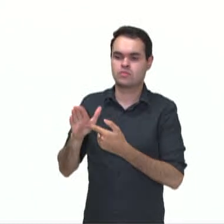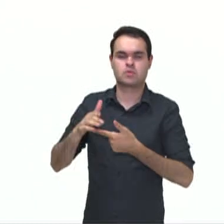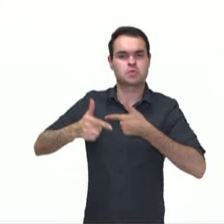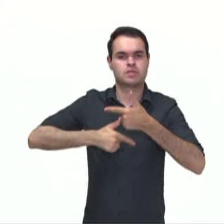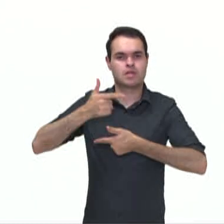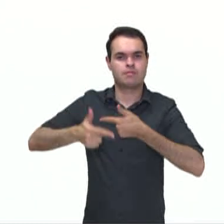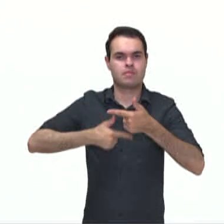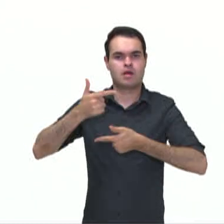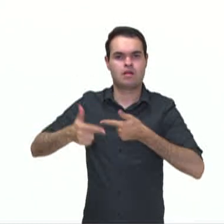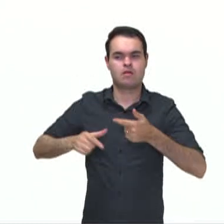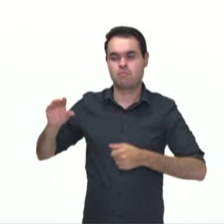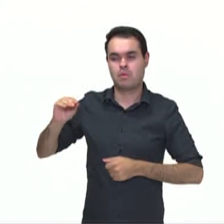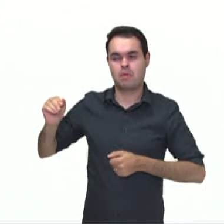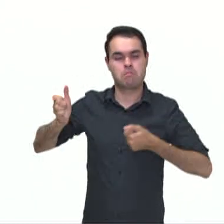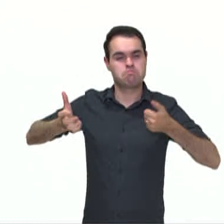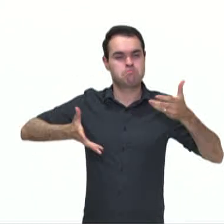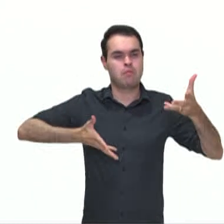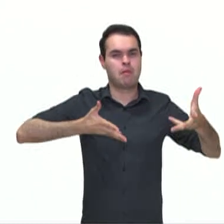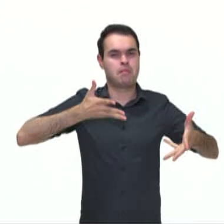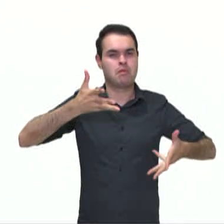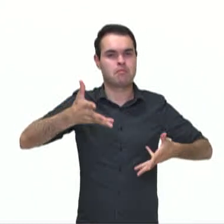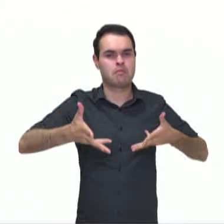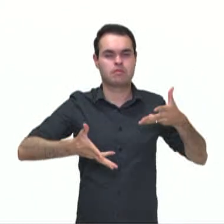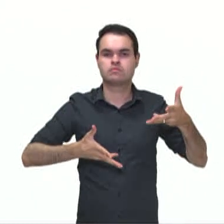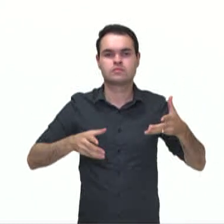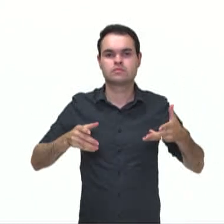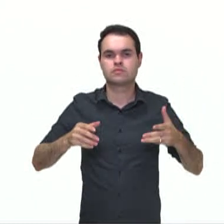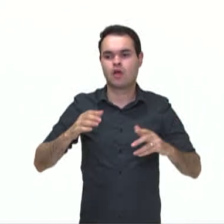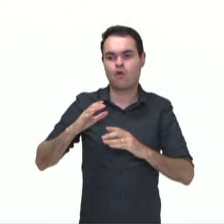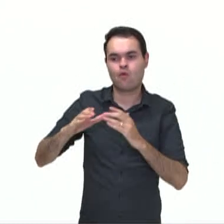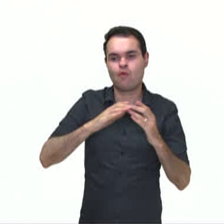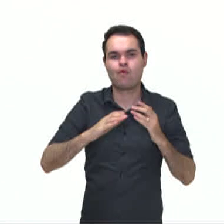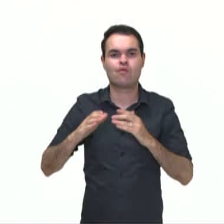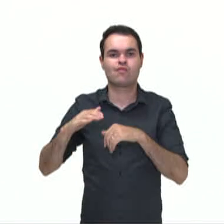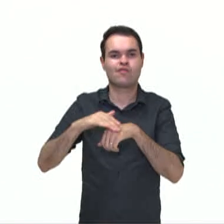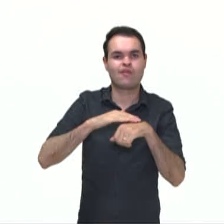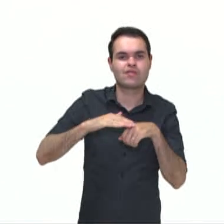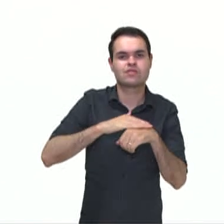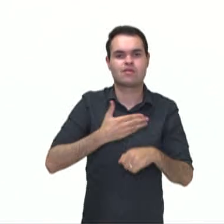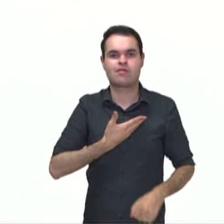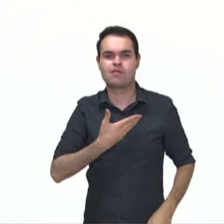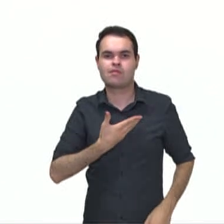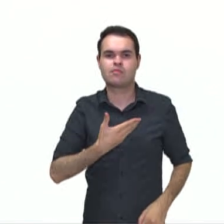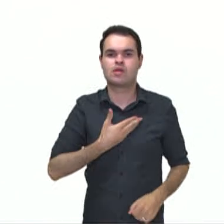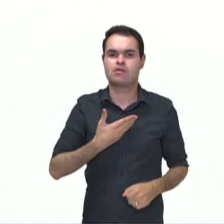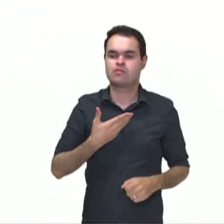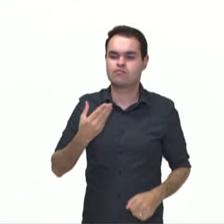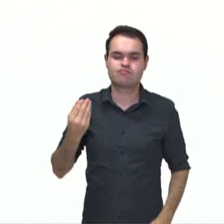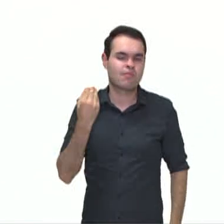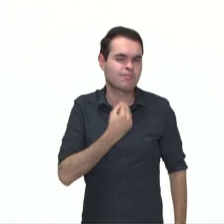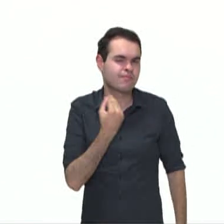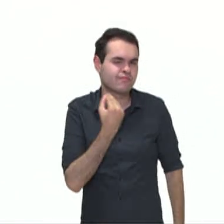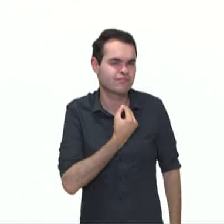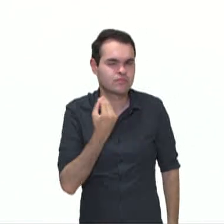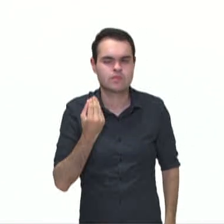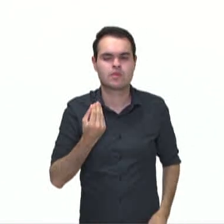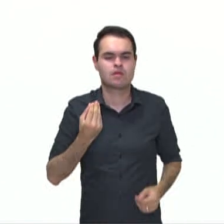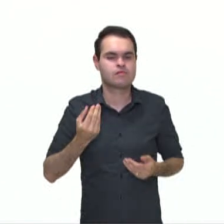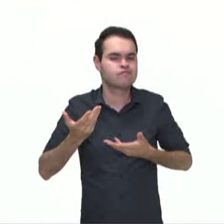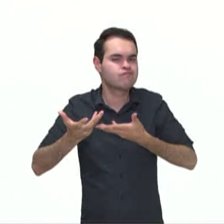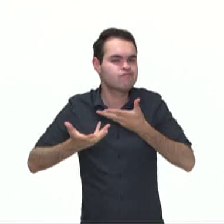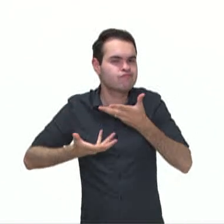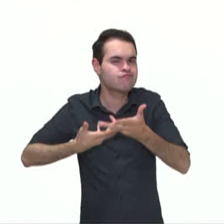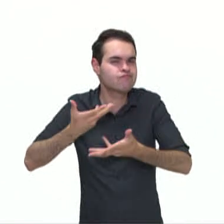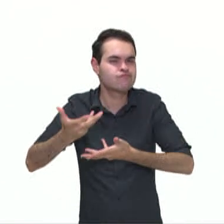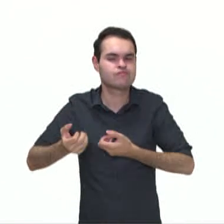trabalho na escola, conversar com os colegas, convencer os familiares de alguma ideia ou até mesmo